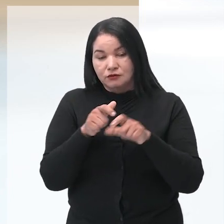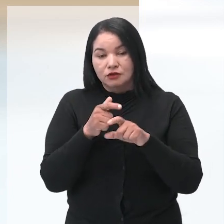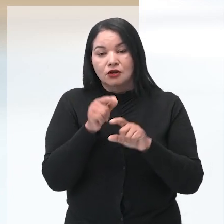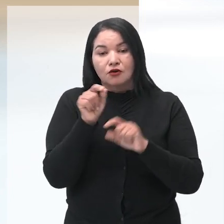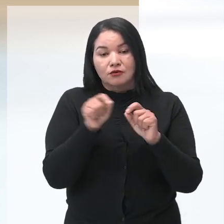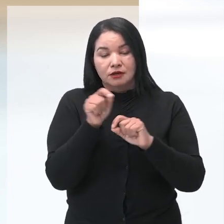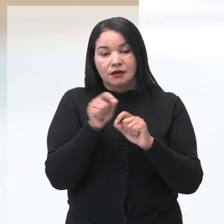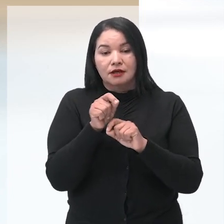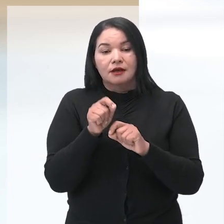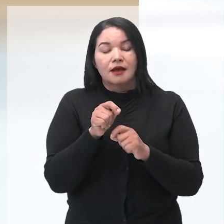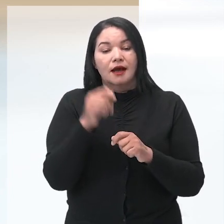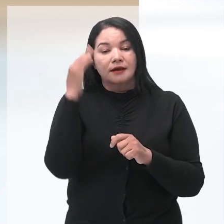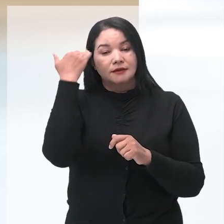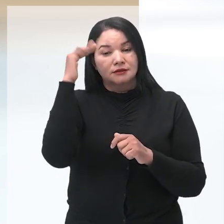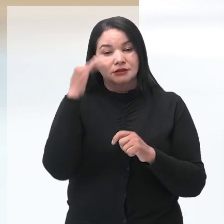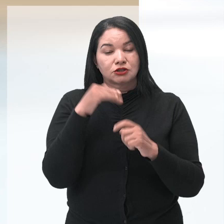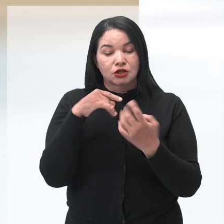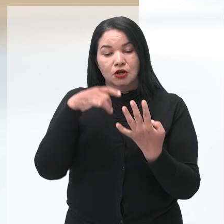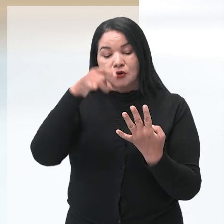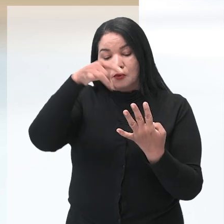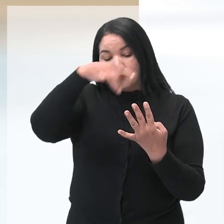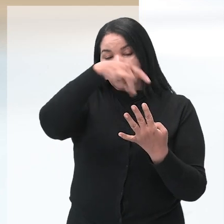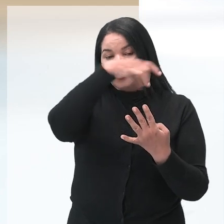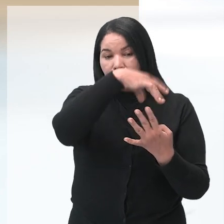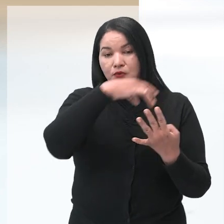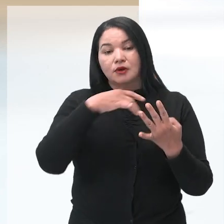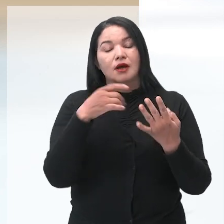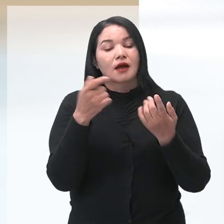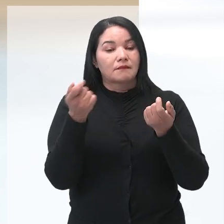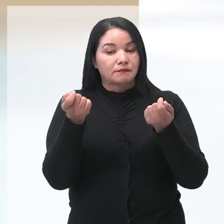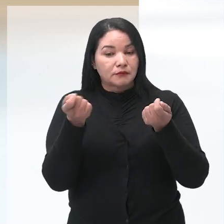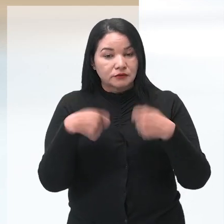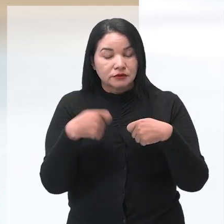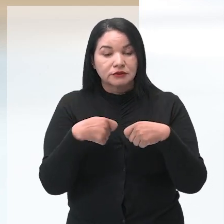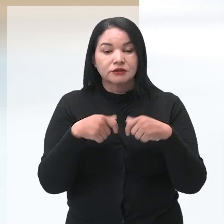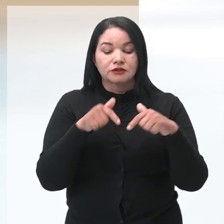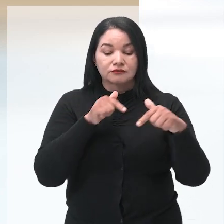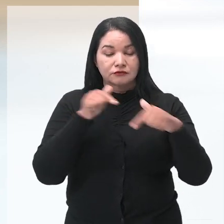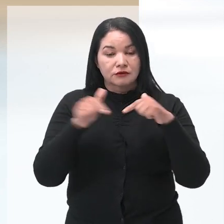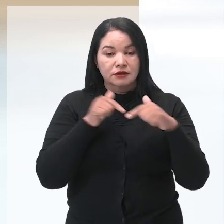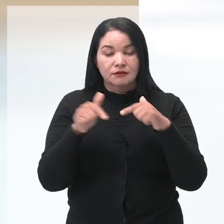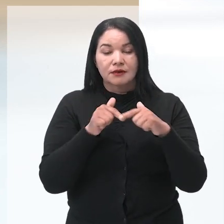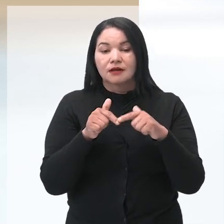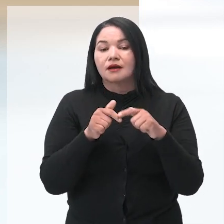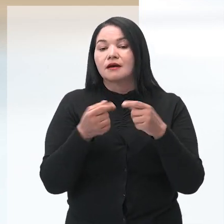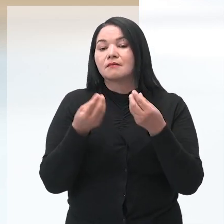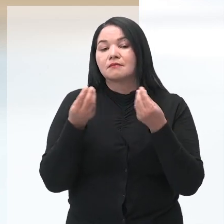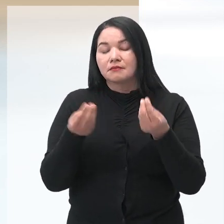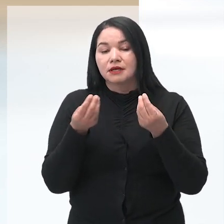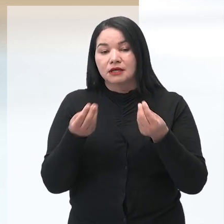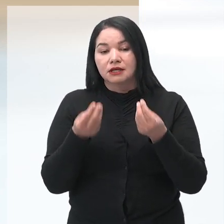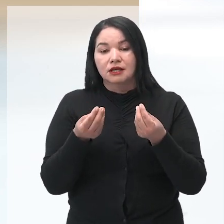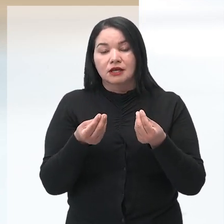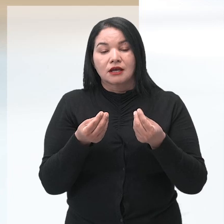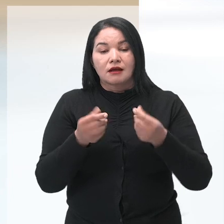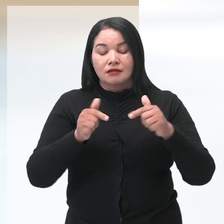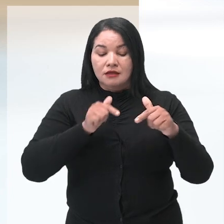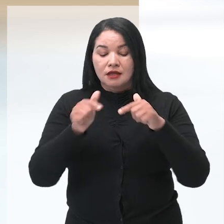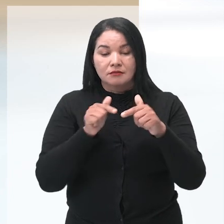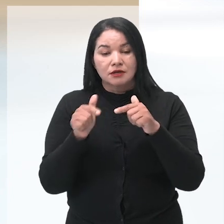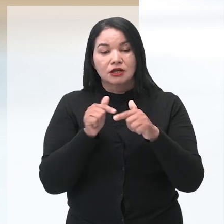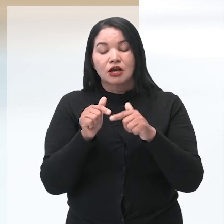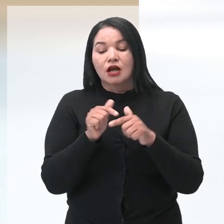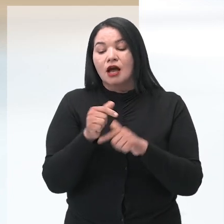resíduos descartados podem ser trabalhados em prol de novos, né,